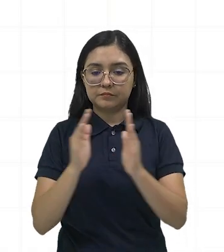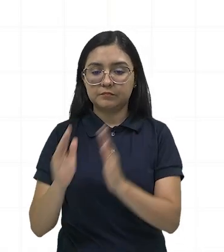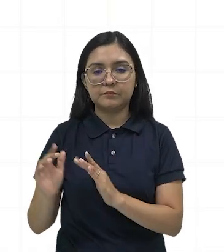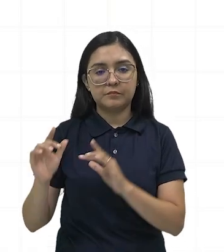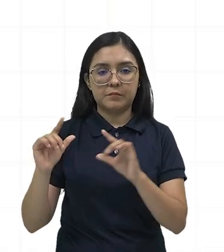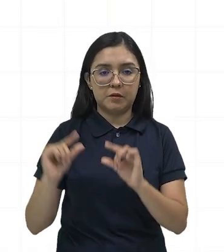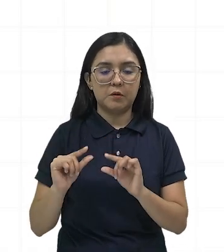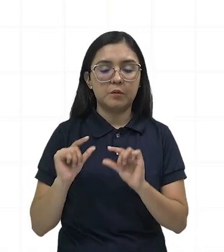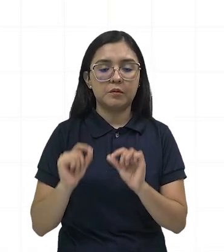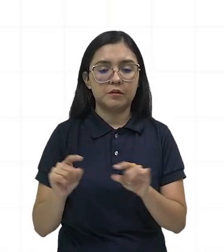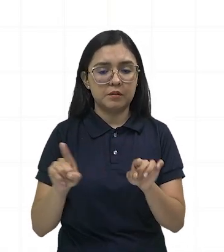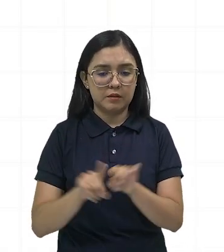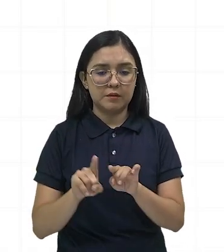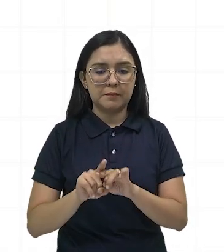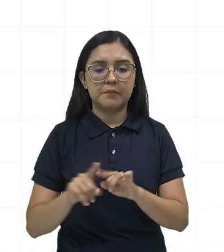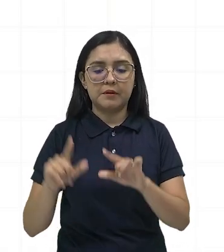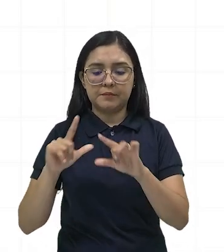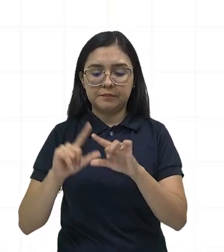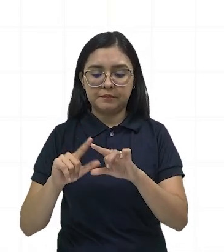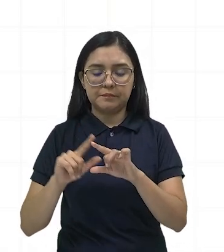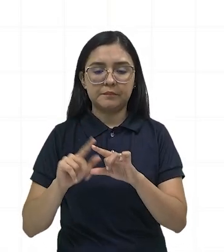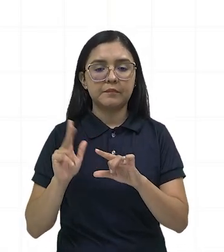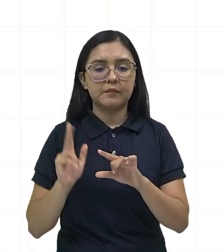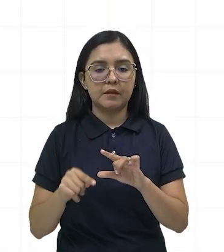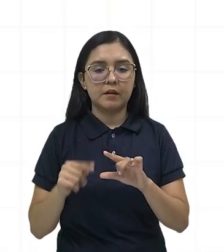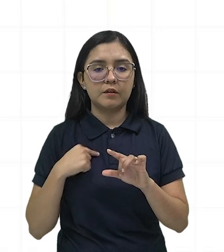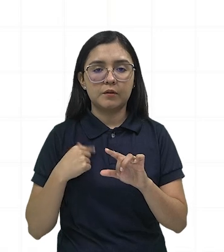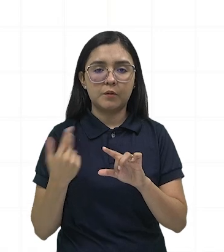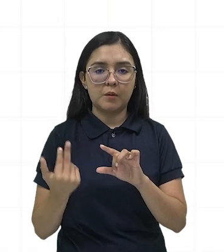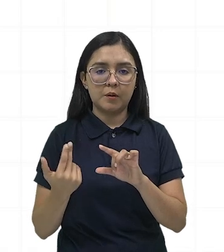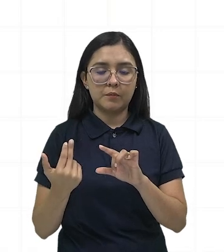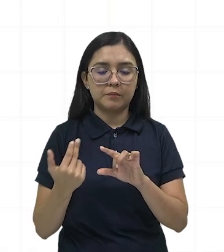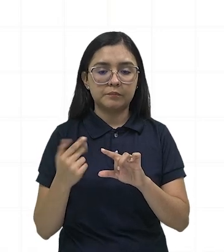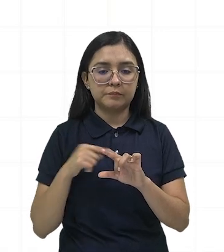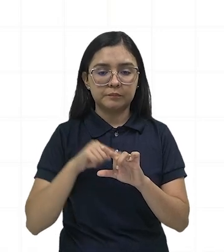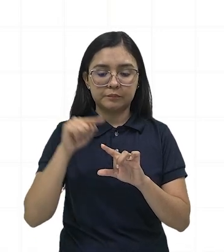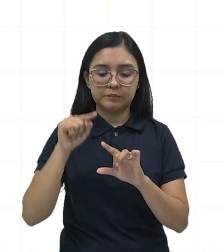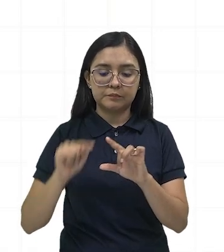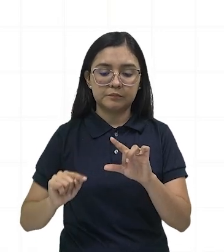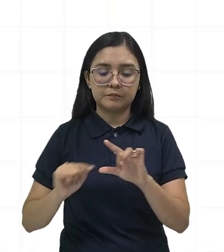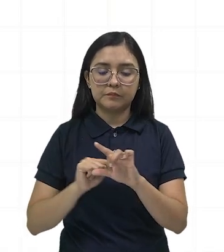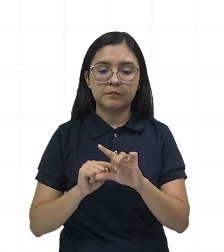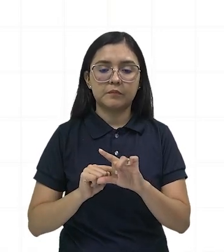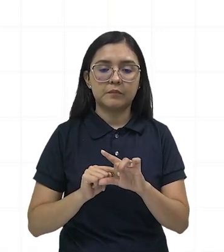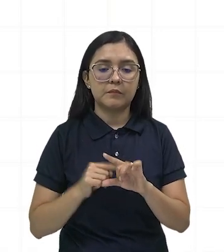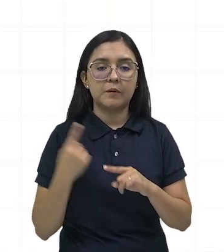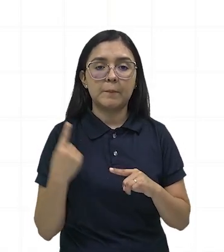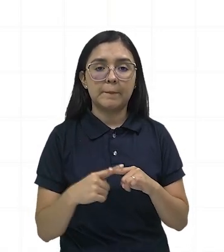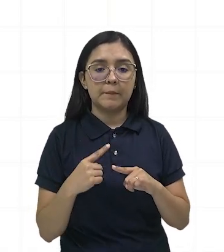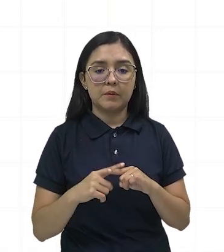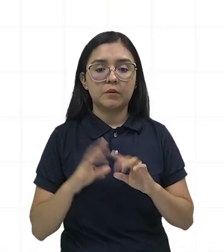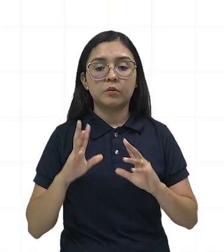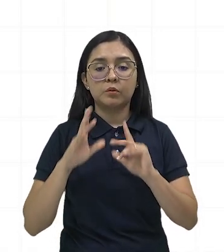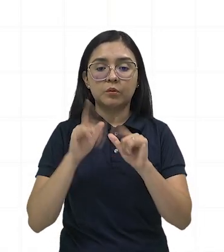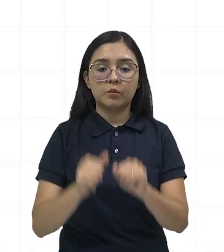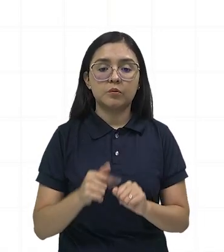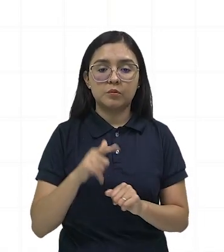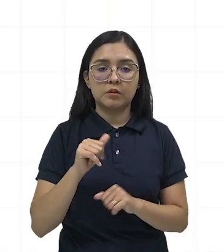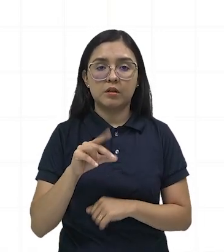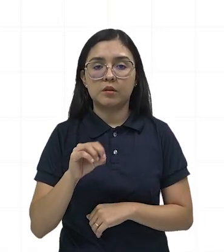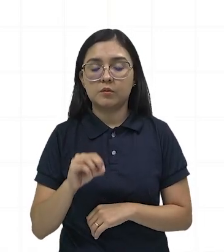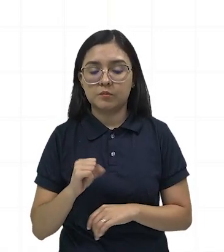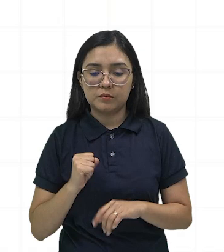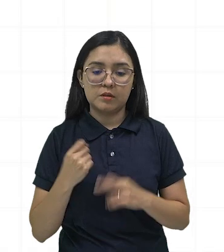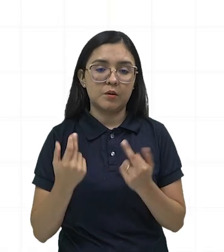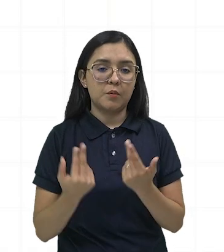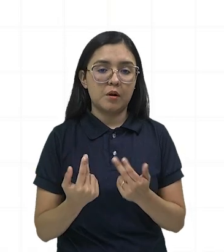aqui também é um triângulo equilátero. Por quê? Todos os seus lados são congruentes.